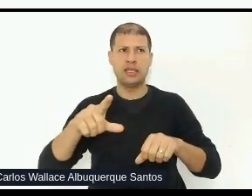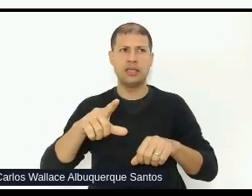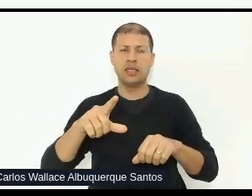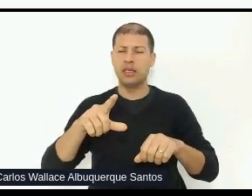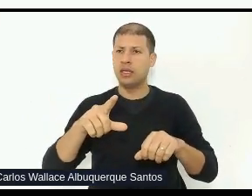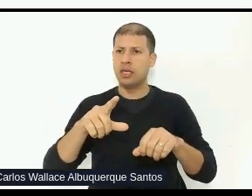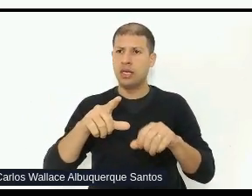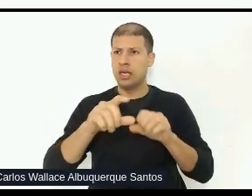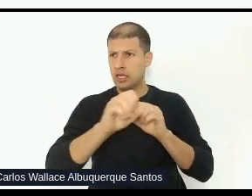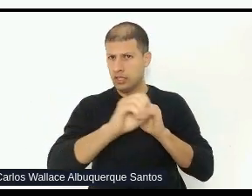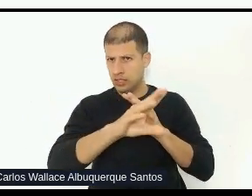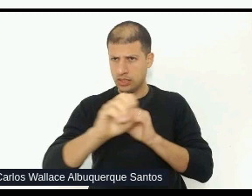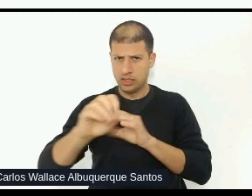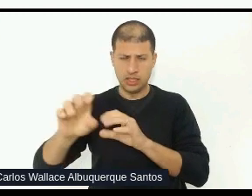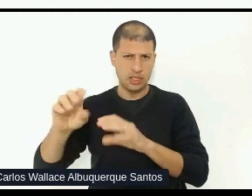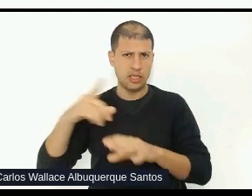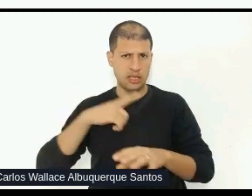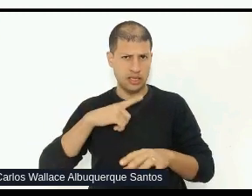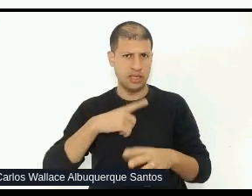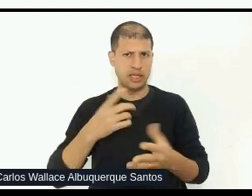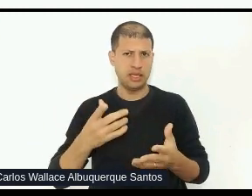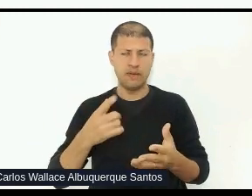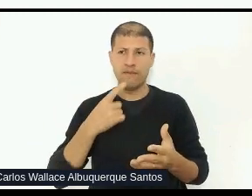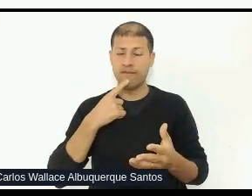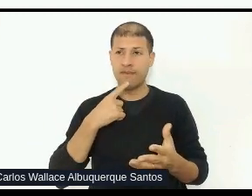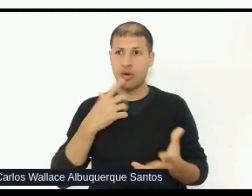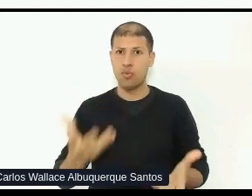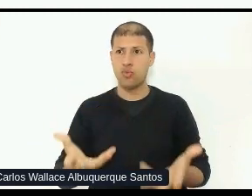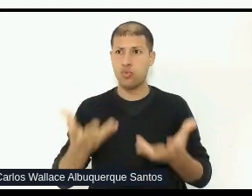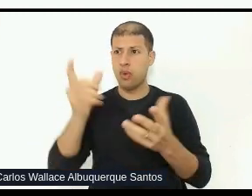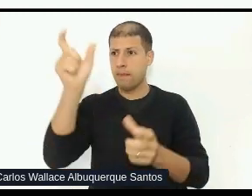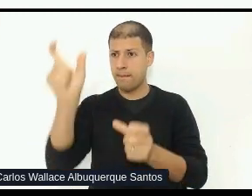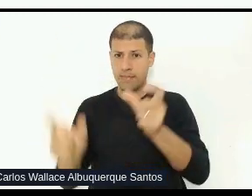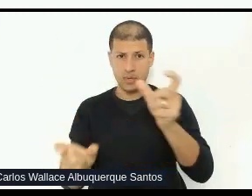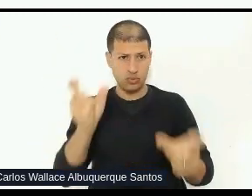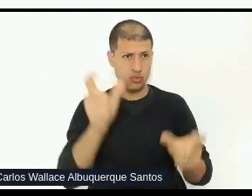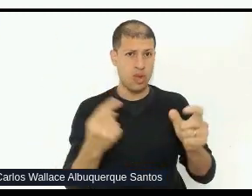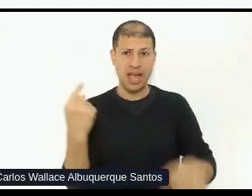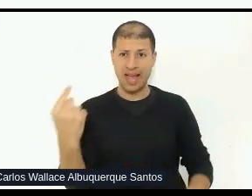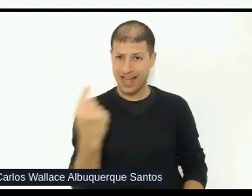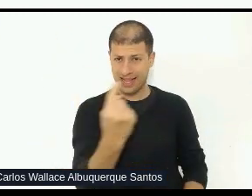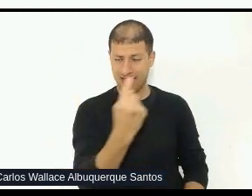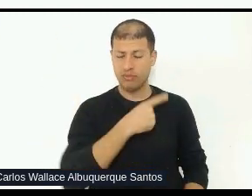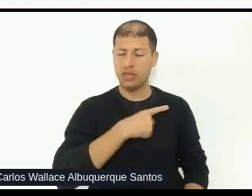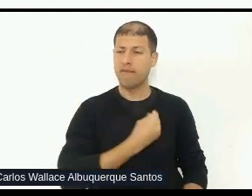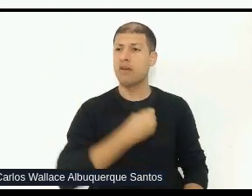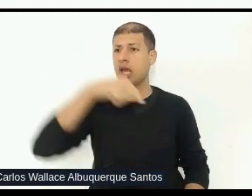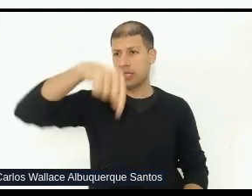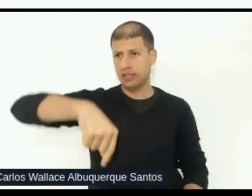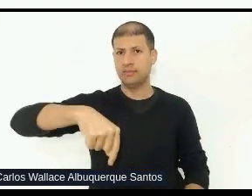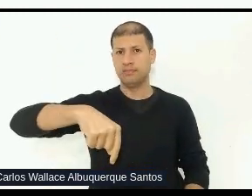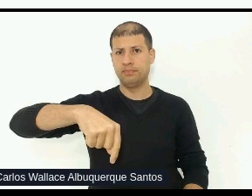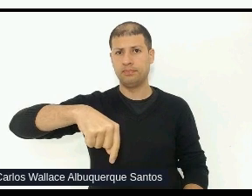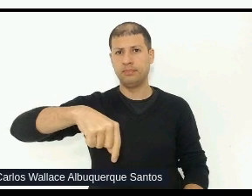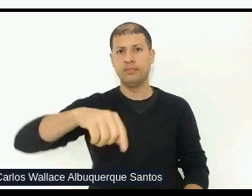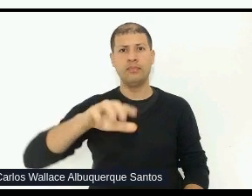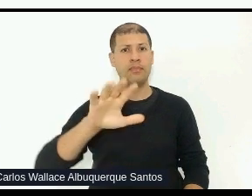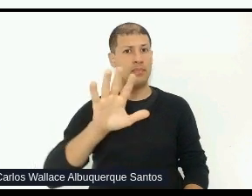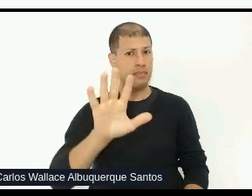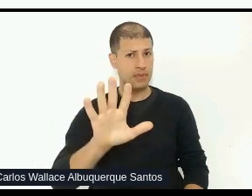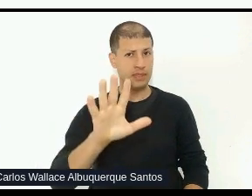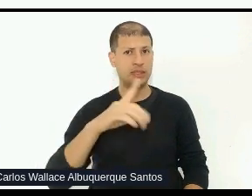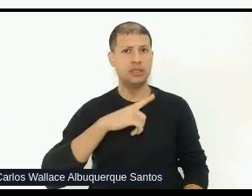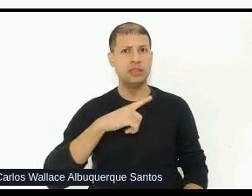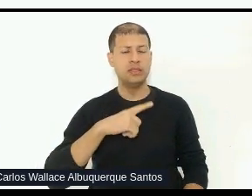sempre reafirmar, né, a riqueza da existência de cada uma das pessoas que estão aqui, né? Mas tem uma dimensão